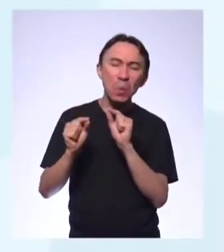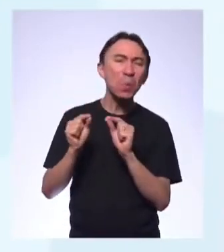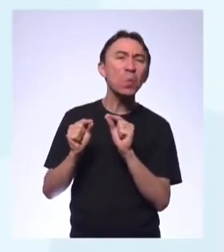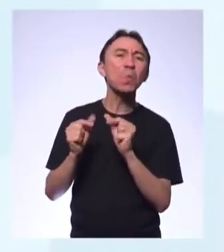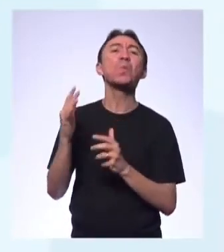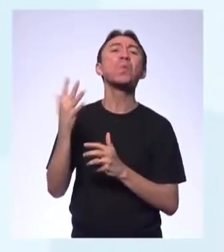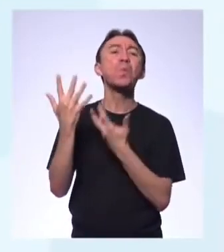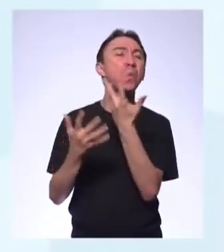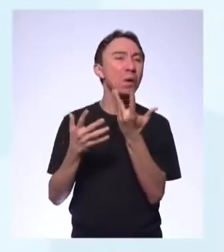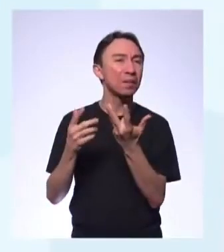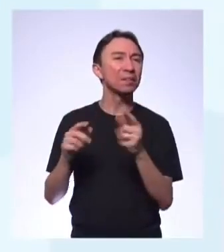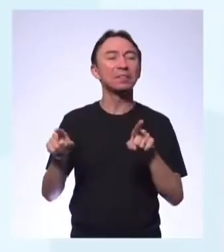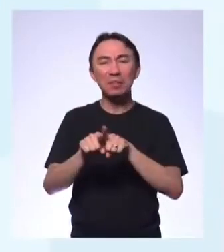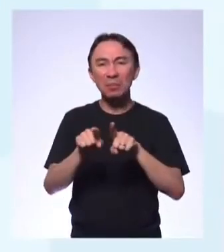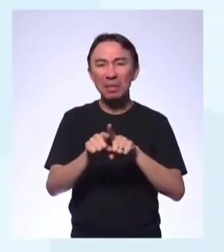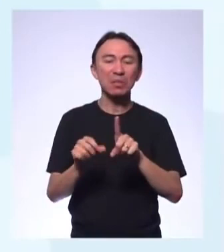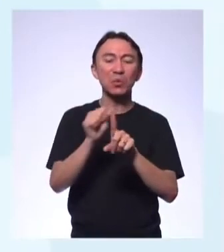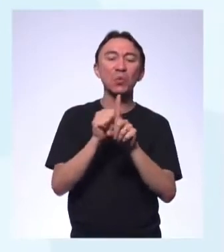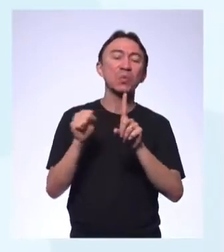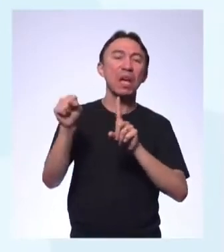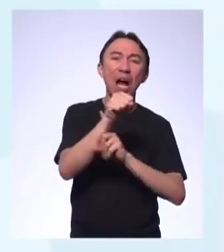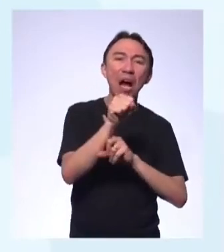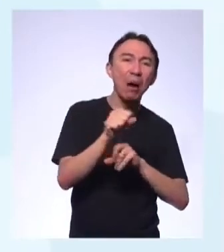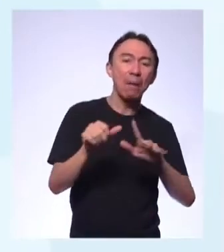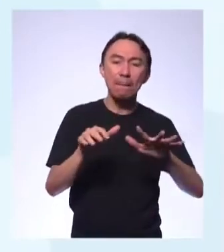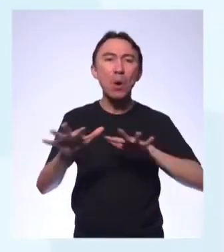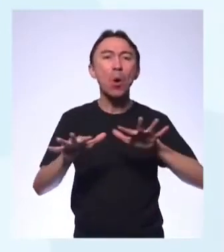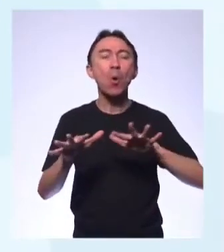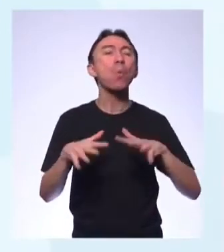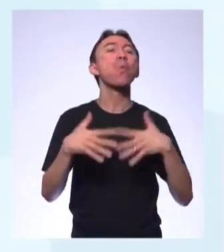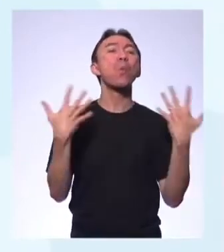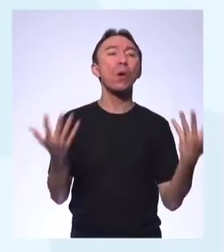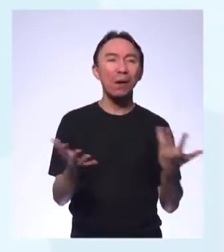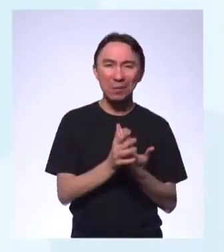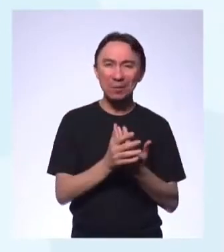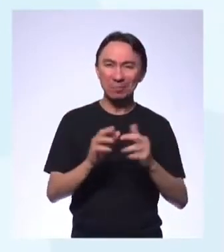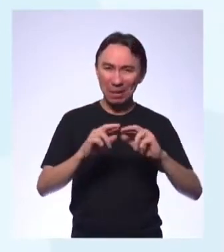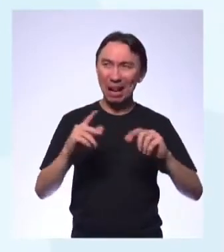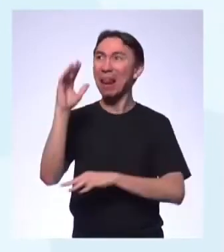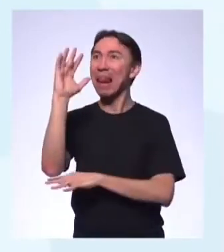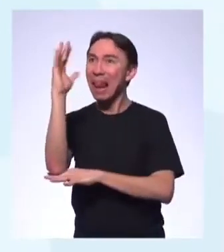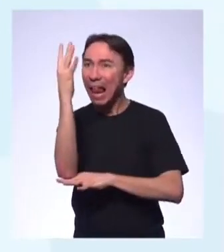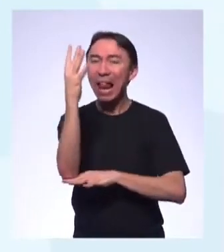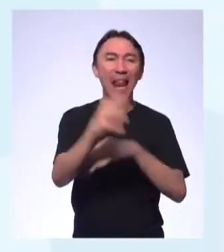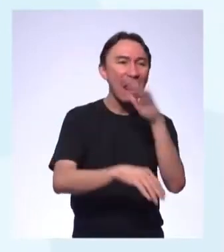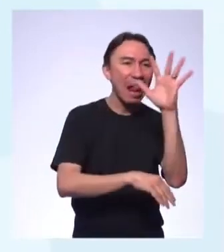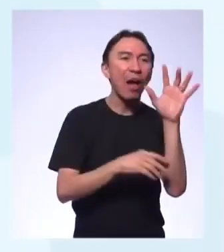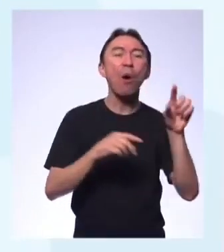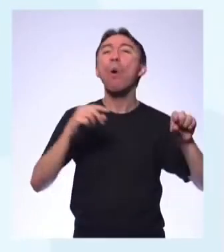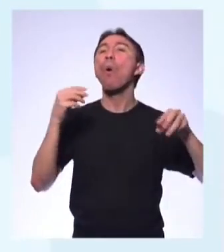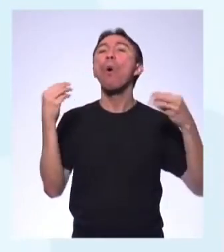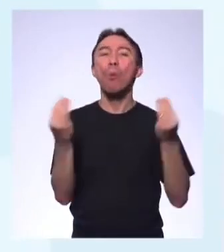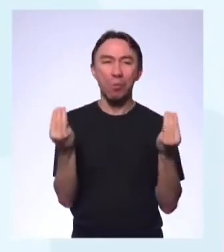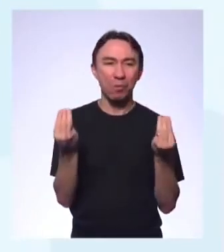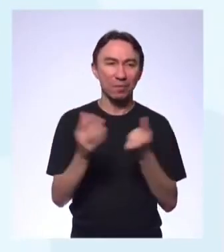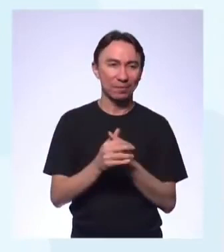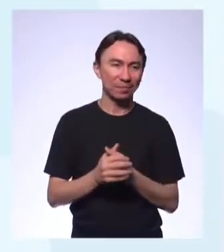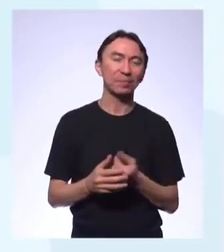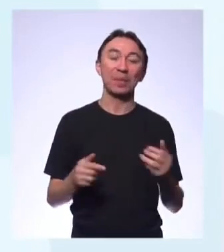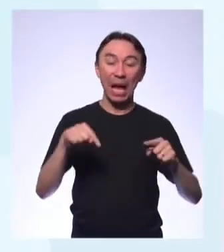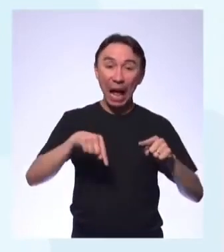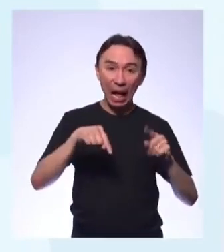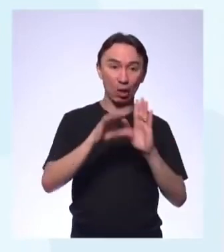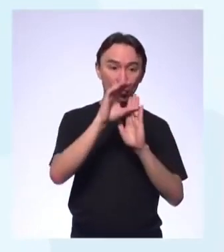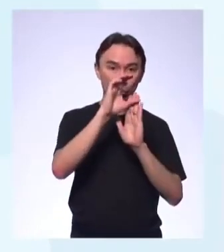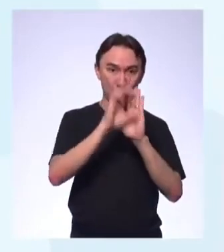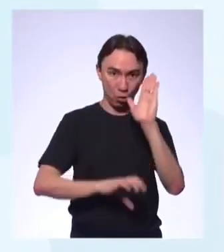impactos sociais, econômicos e ambientais. A habilidade do currículo do Estado de São Paulo é